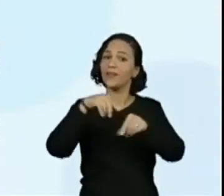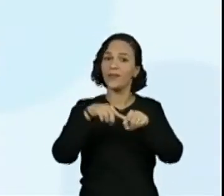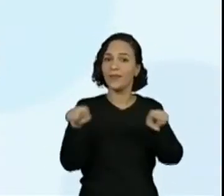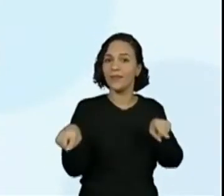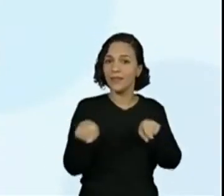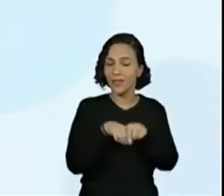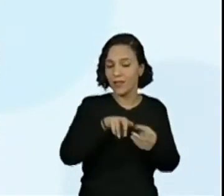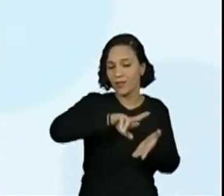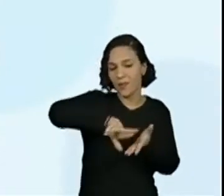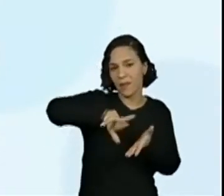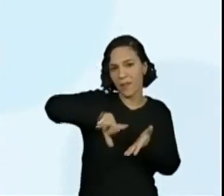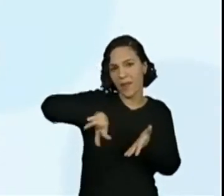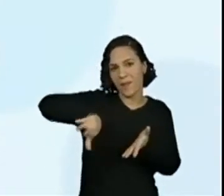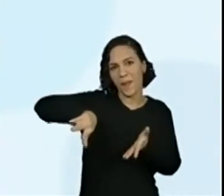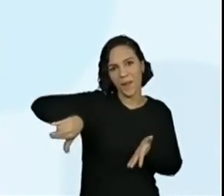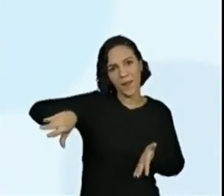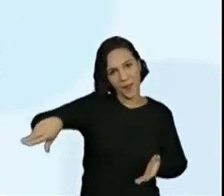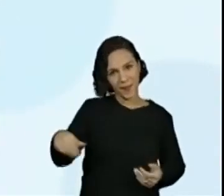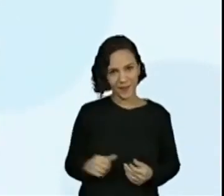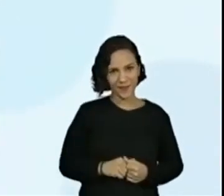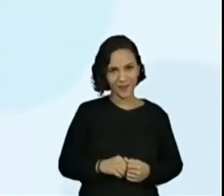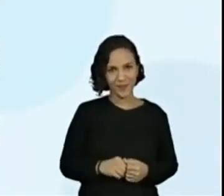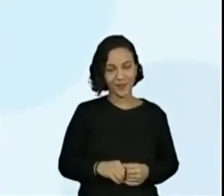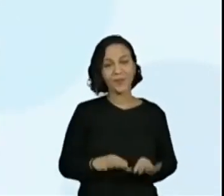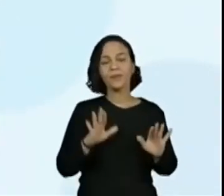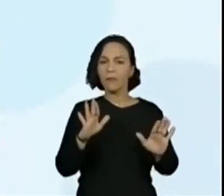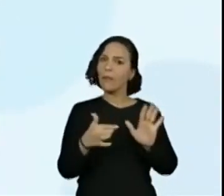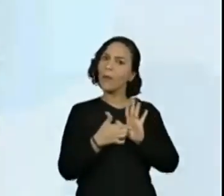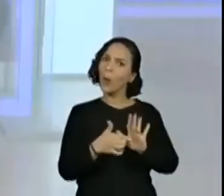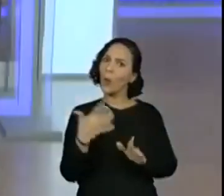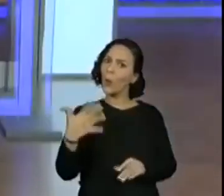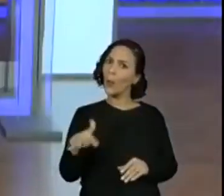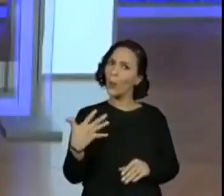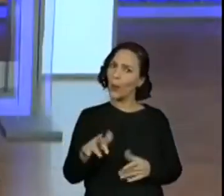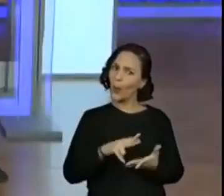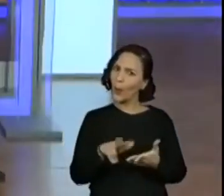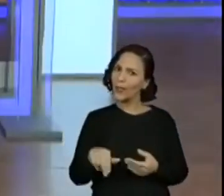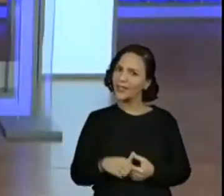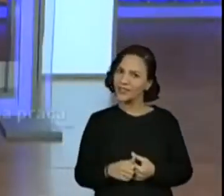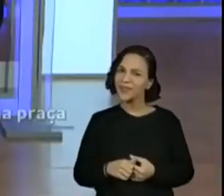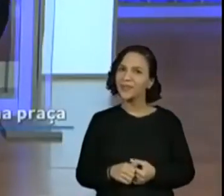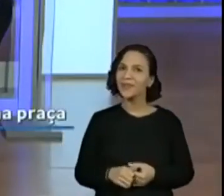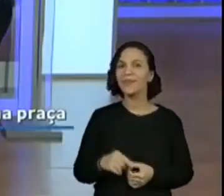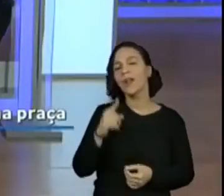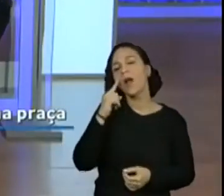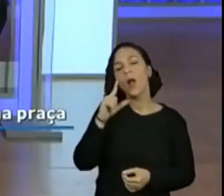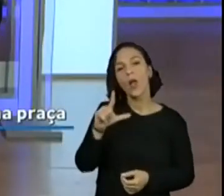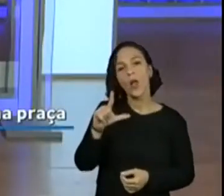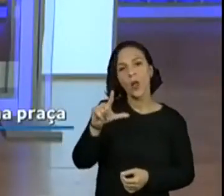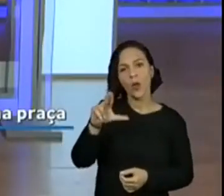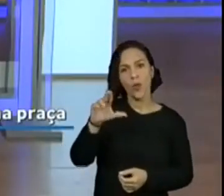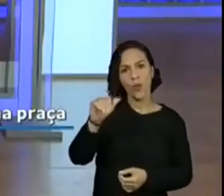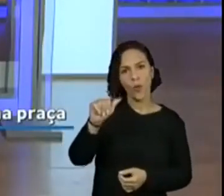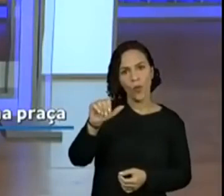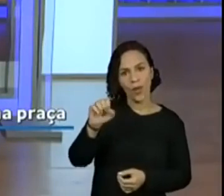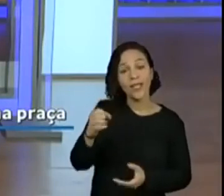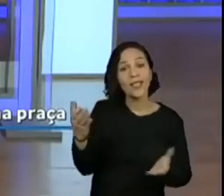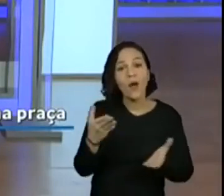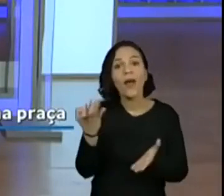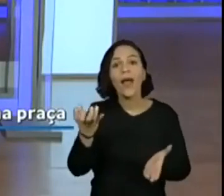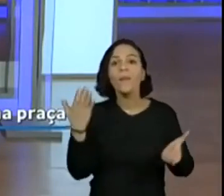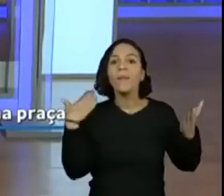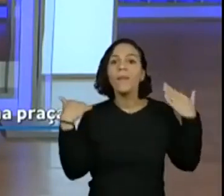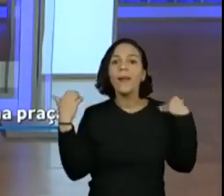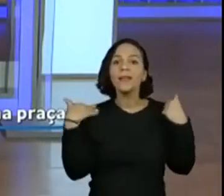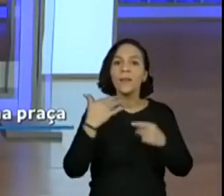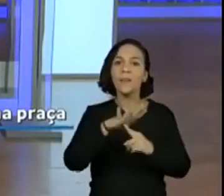entre outros. Então, a gente vai mostrar aqui bastante coisa. O Lucas quer chegar na praça, né? O trajeto até a